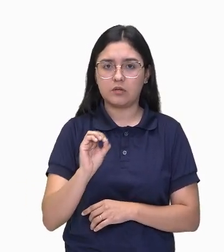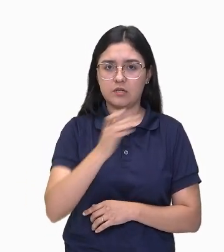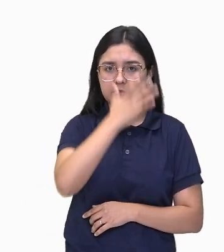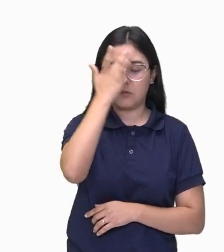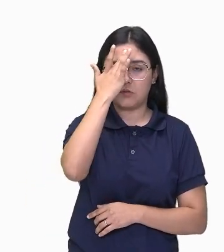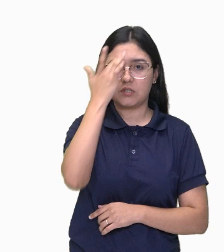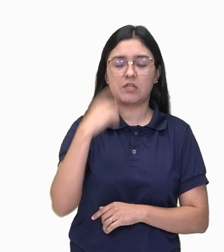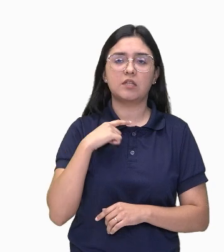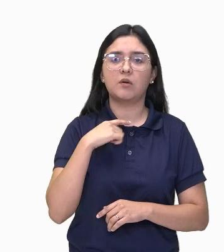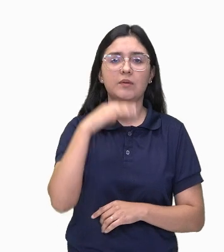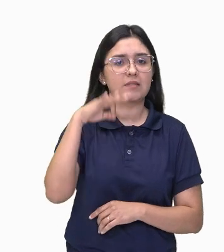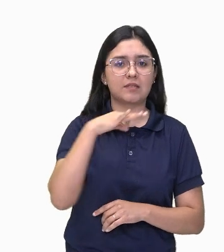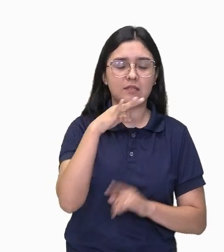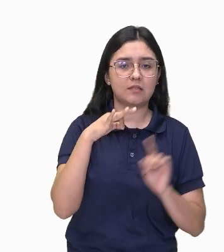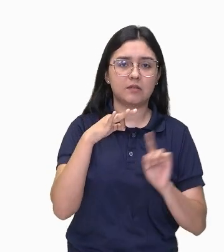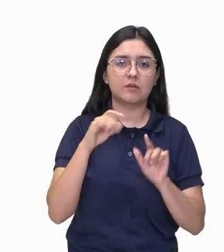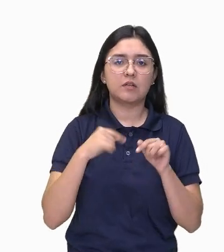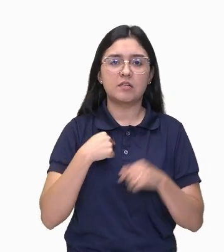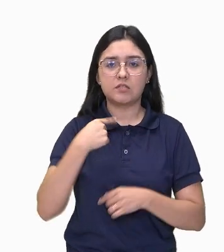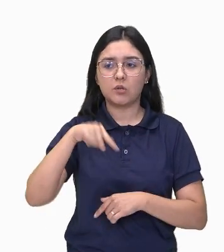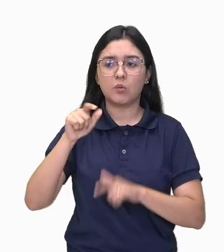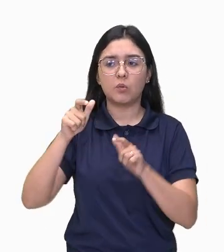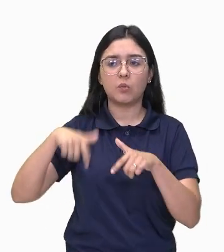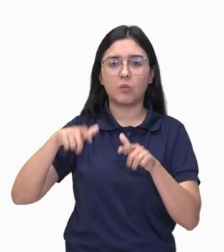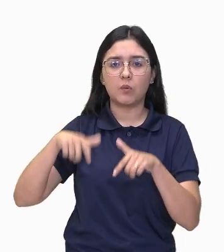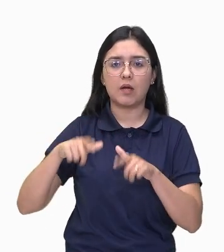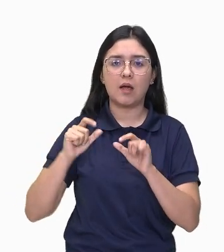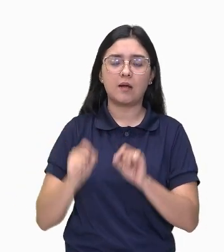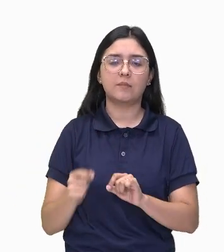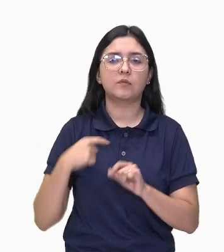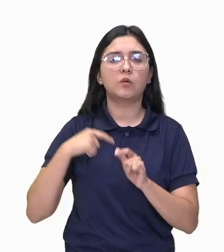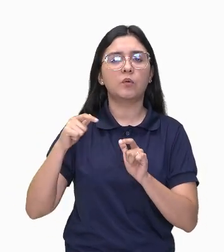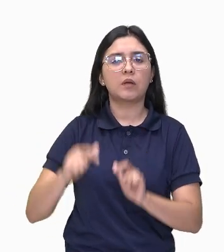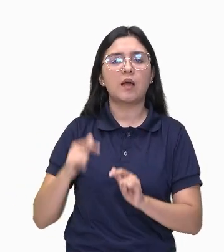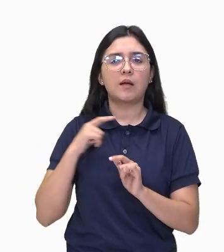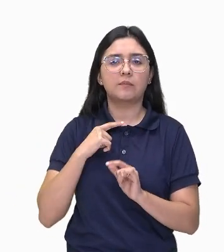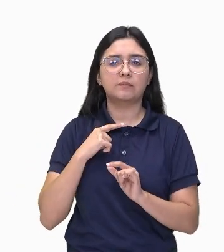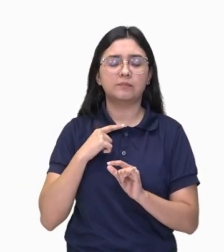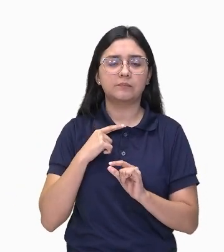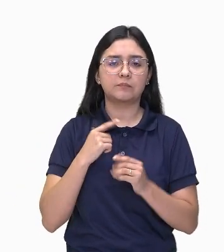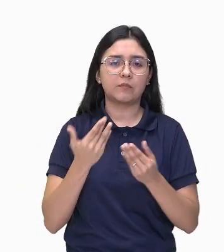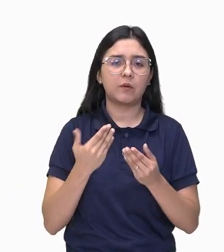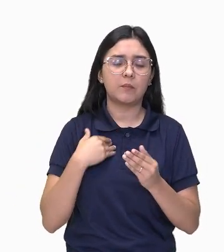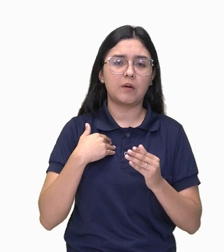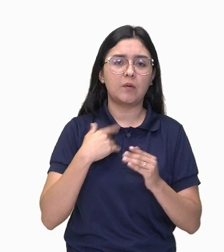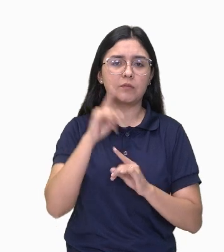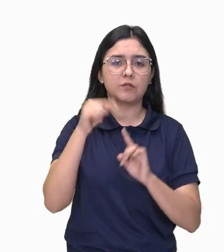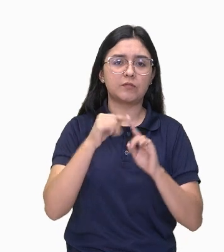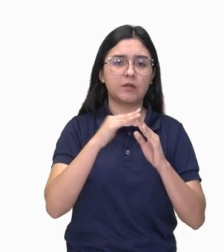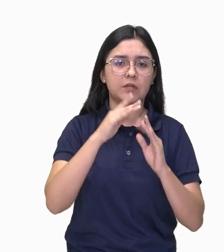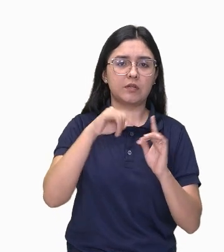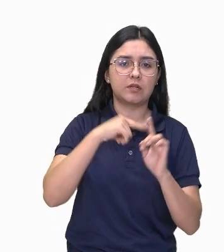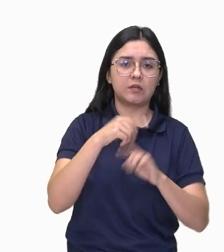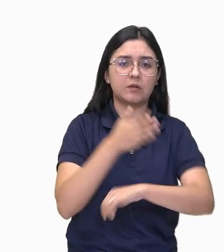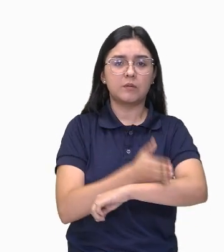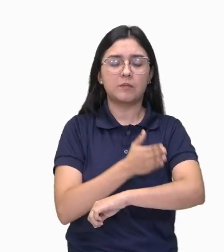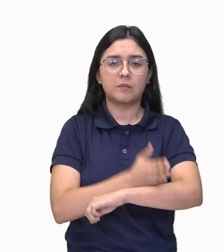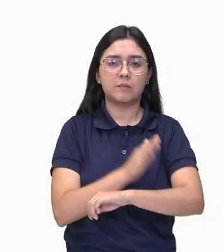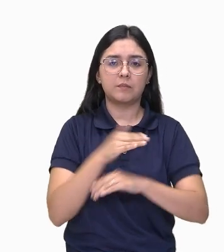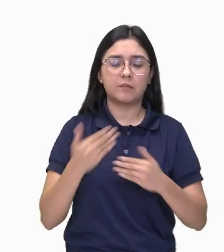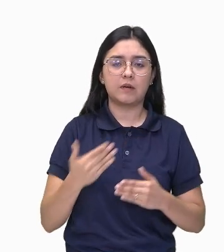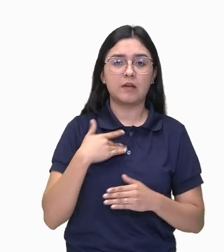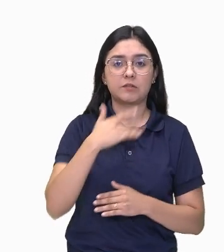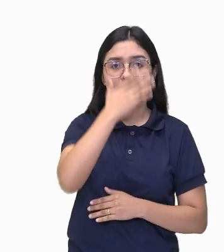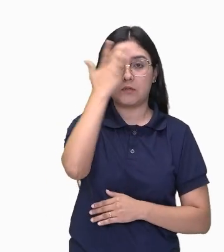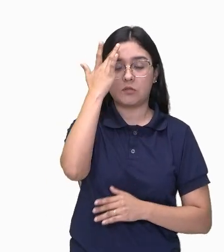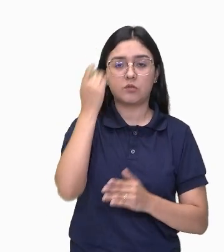santas iriam literalmente purgar os seus pecados, como uma invenção da igreja da Idade Média, justamente para fazer com que as pessoas